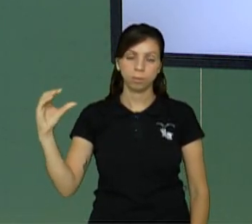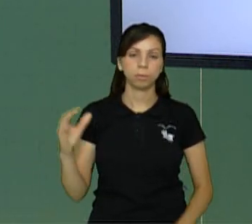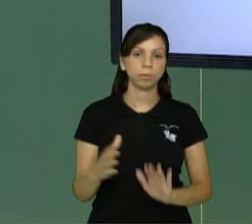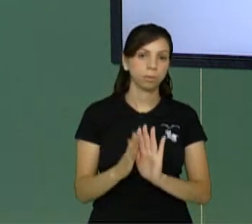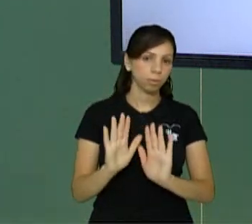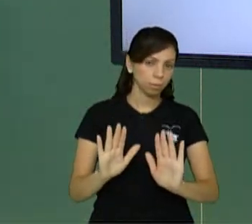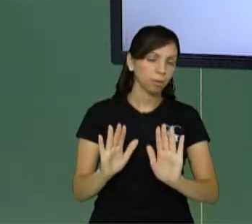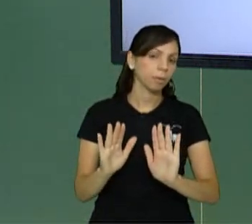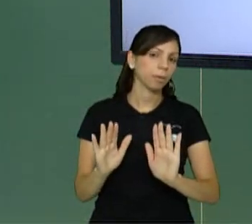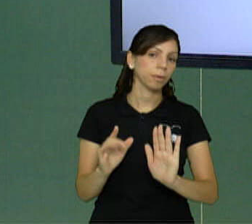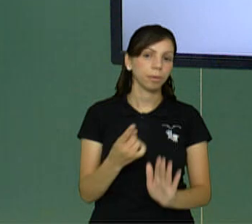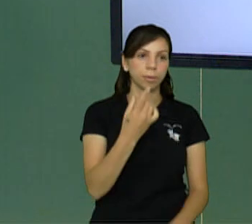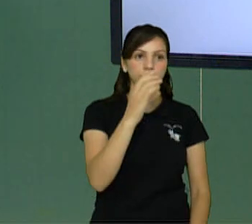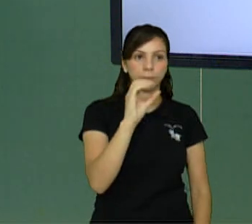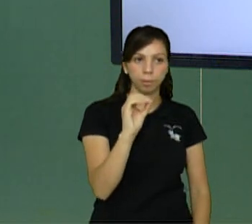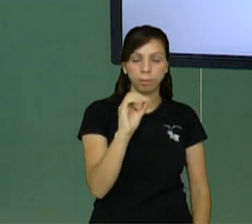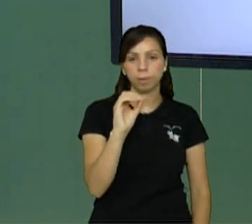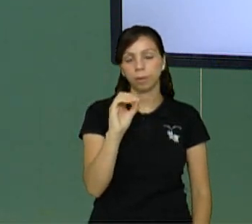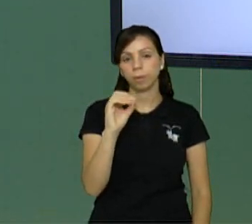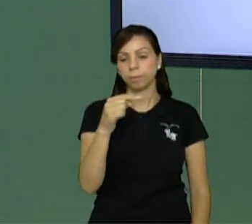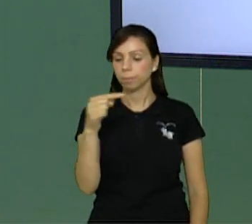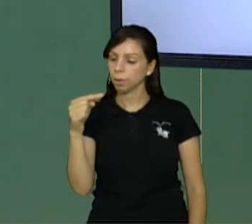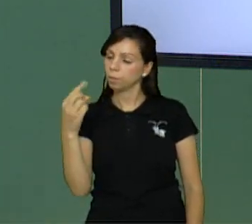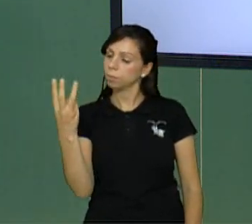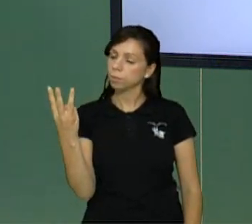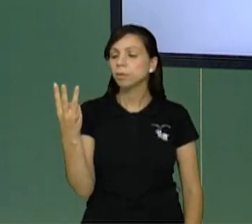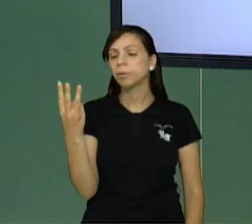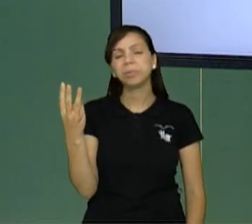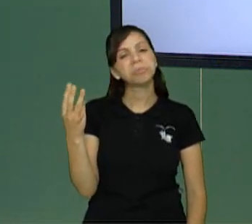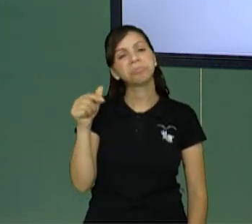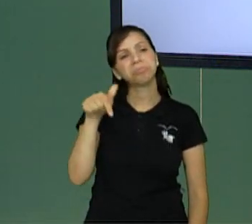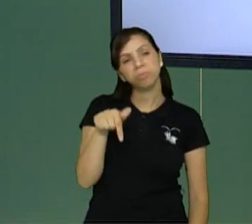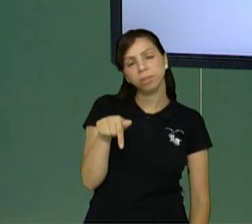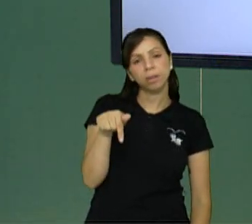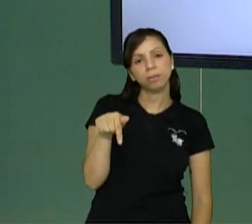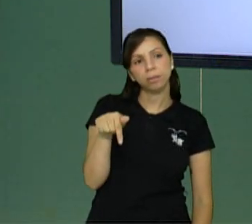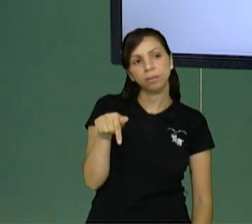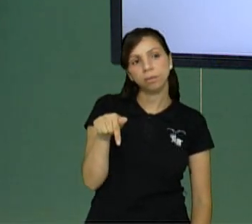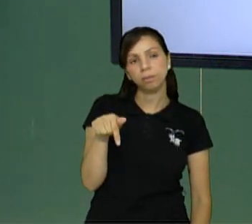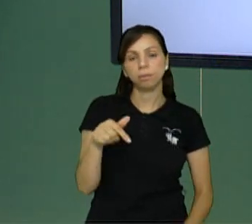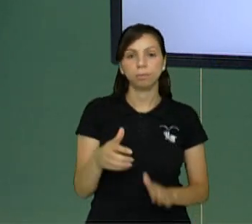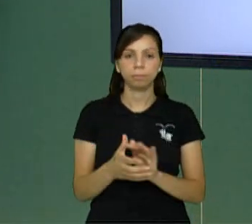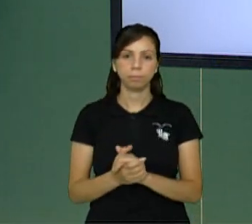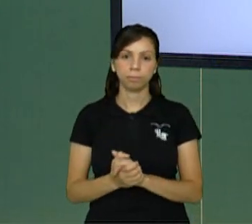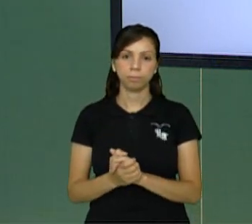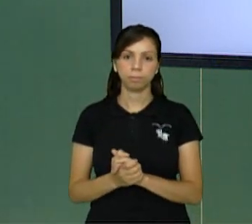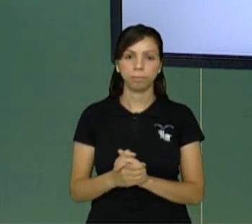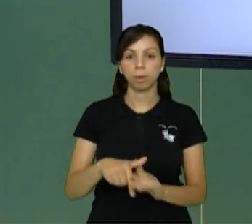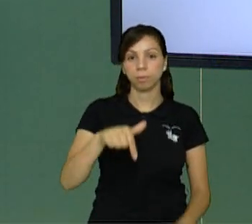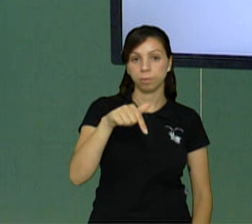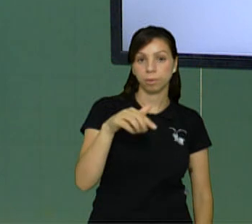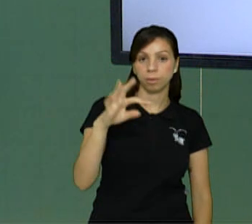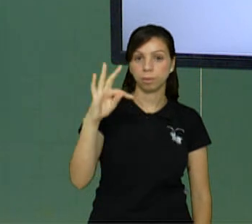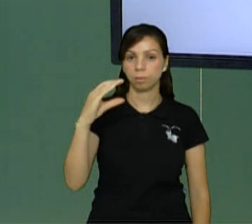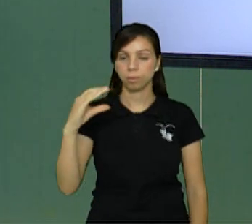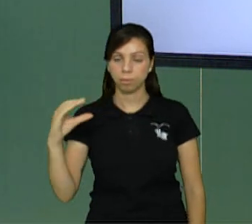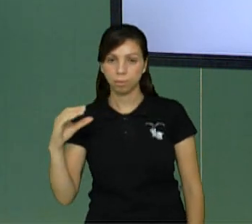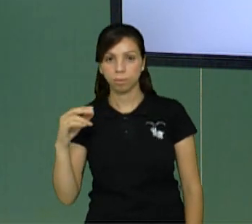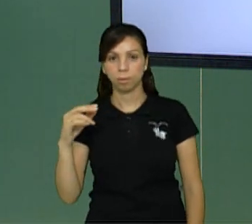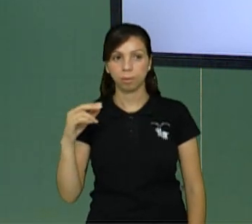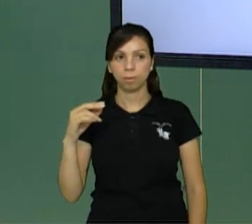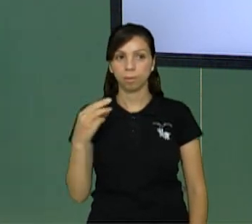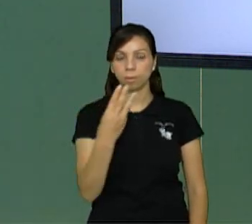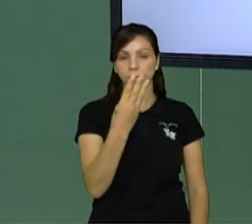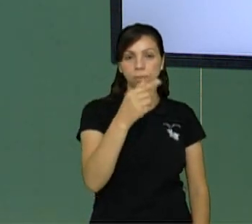Senhoras e senhores, 10 menos 3 dá 7. Então aqui eu vou ter 7TC igual a